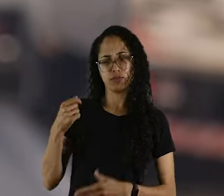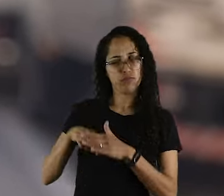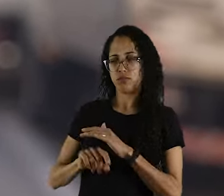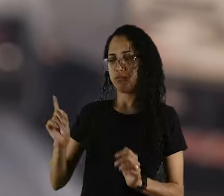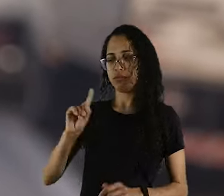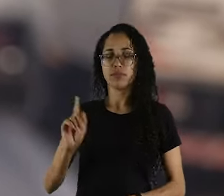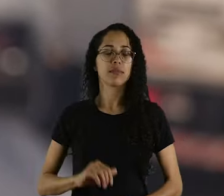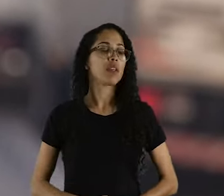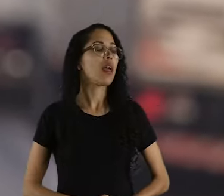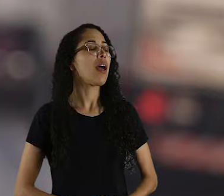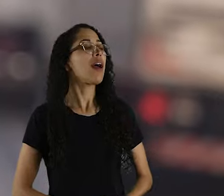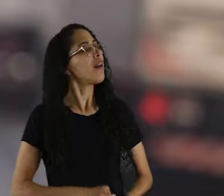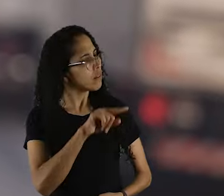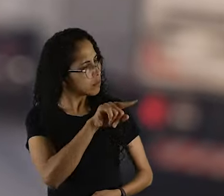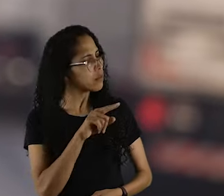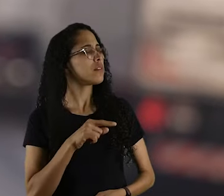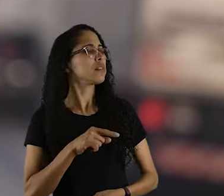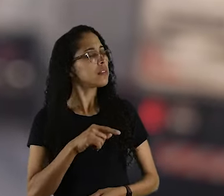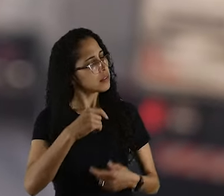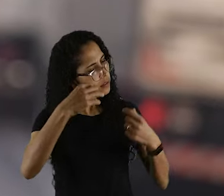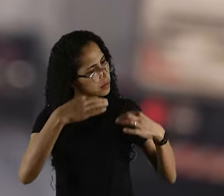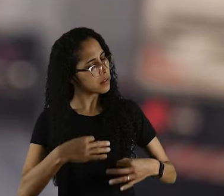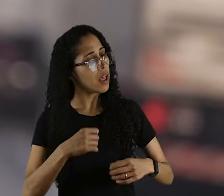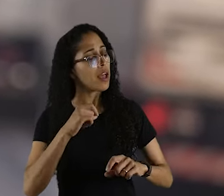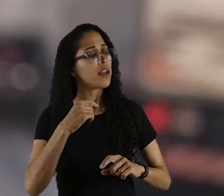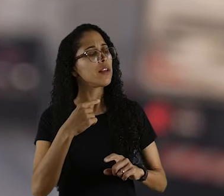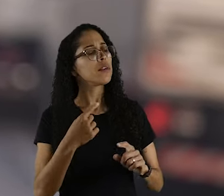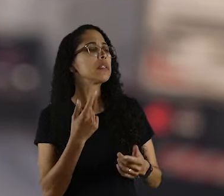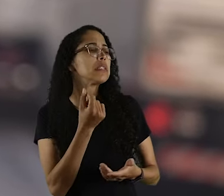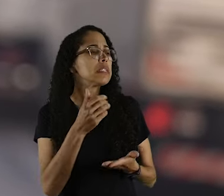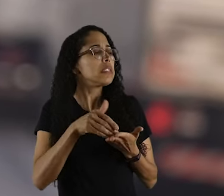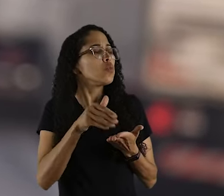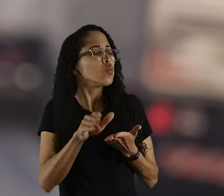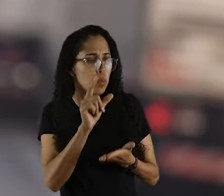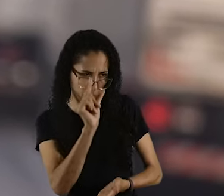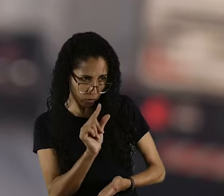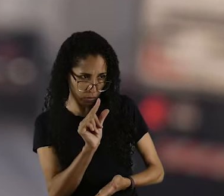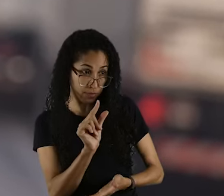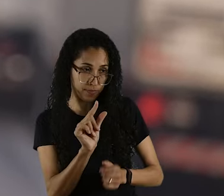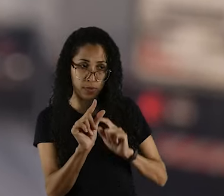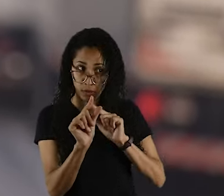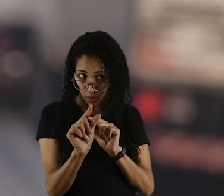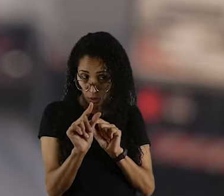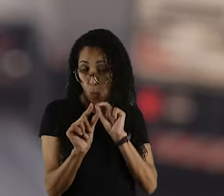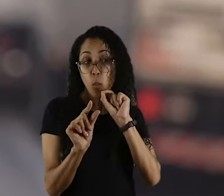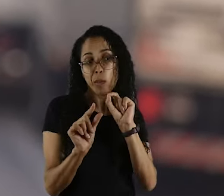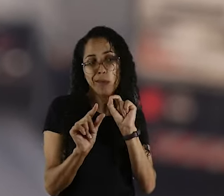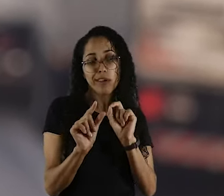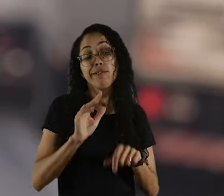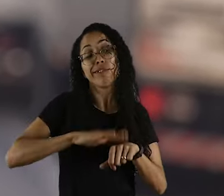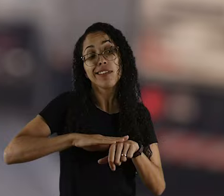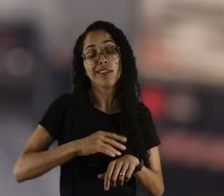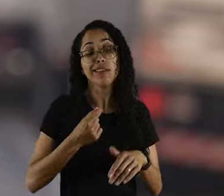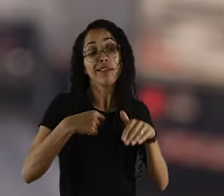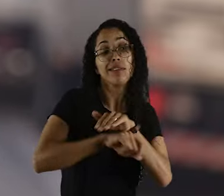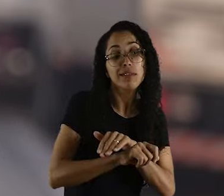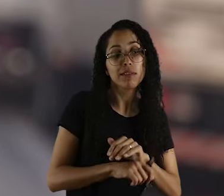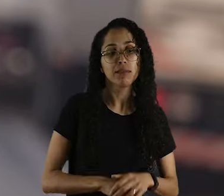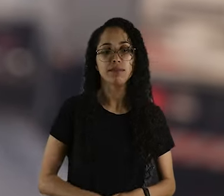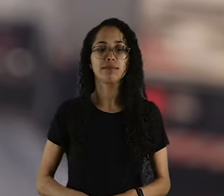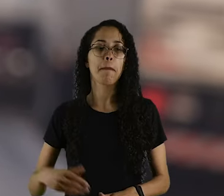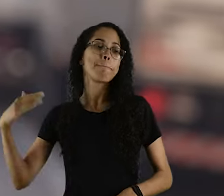falar, Sobra um pouquinho aí no final do mês? Um pouquinho sobra. E esse pouquinho que sobra, fica guardado